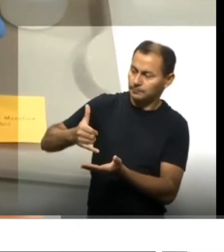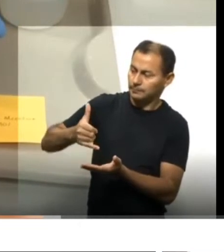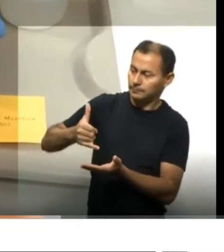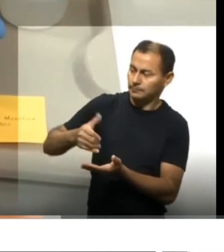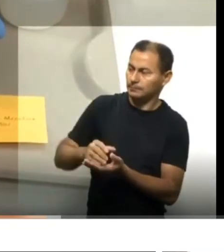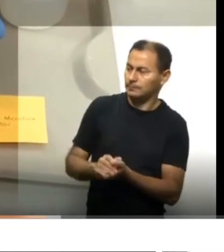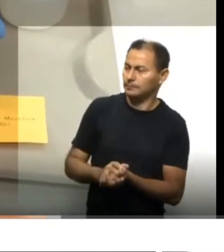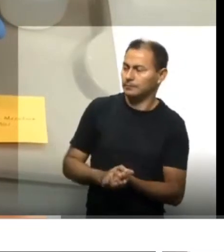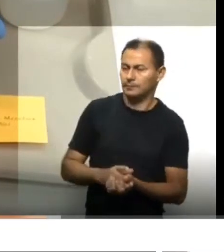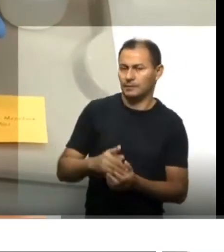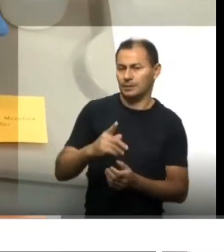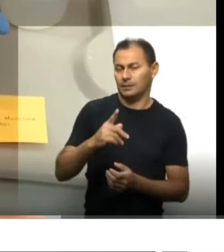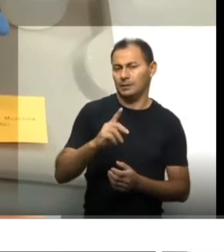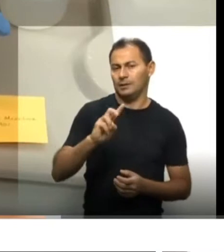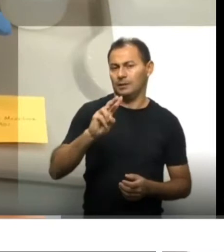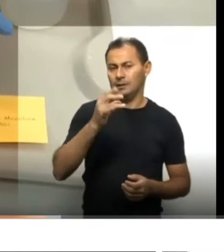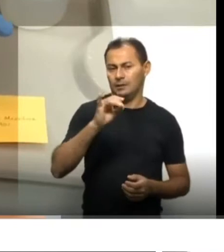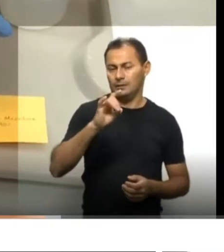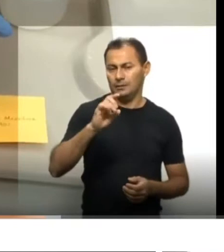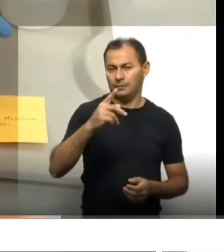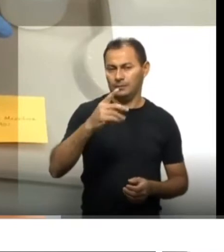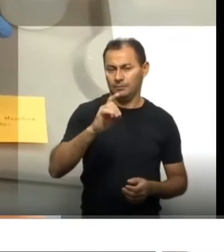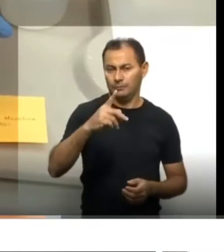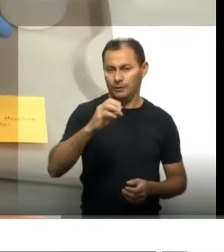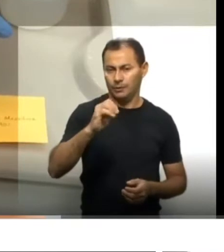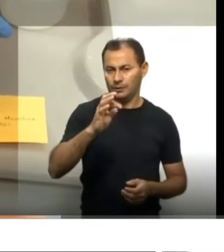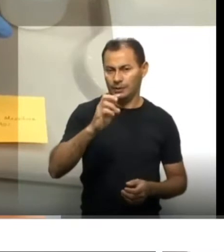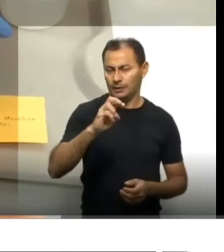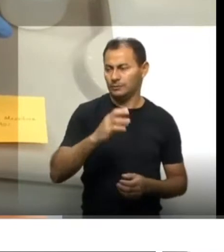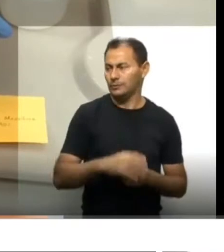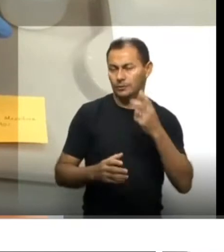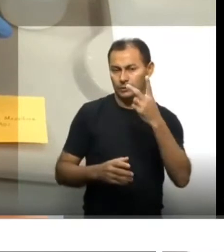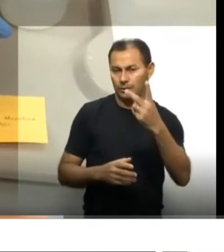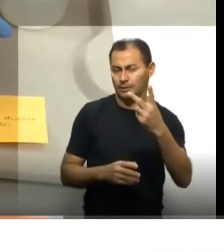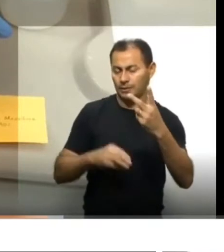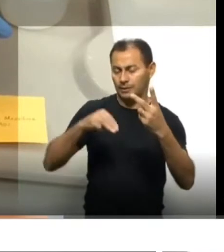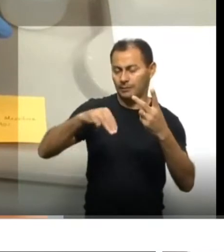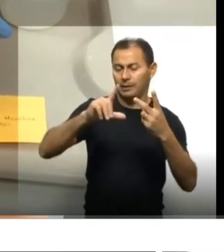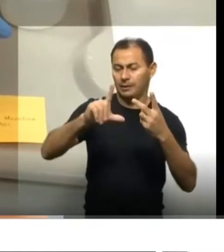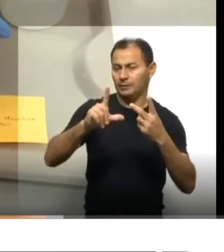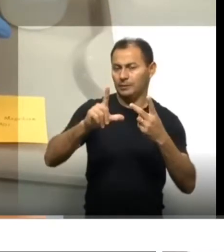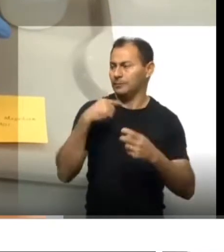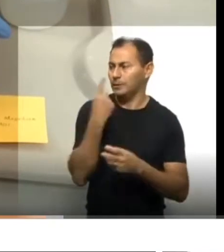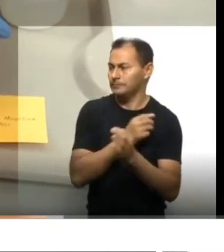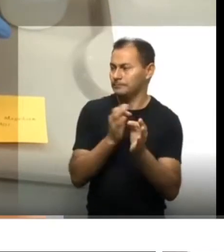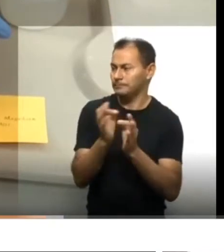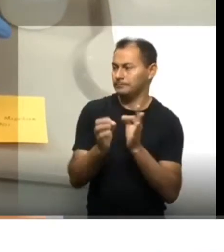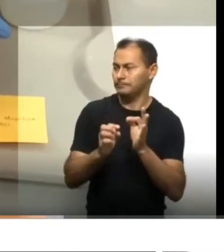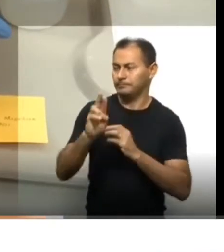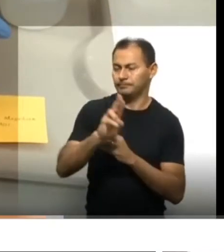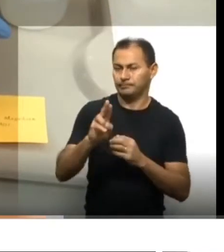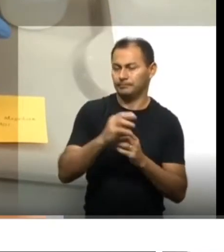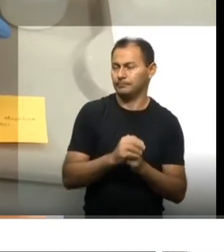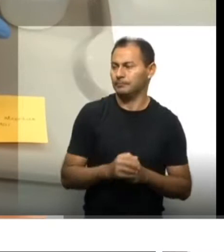Pronto. Cuidado para não com as bolhas, né, para não entrar bolha.